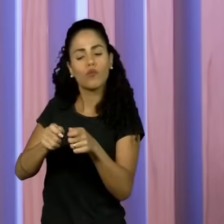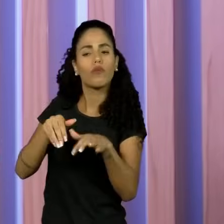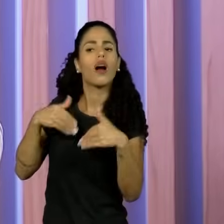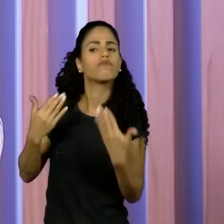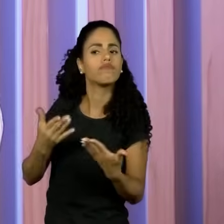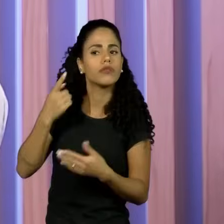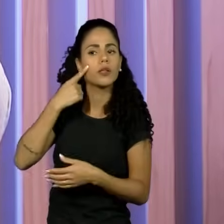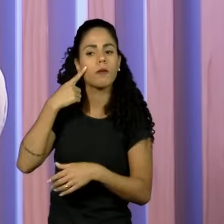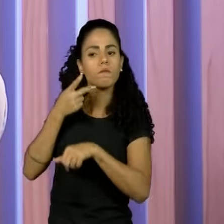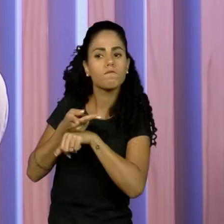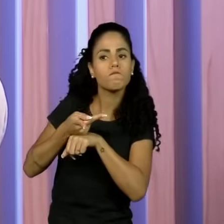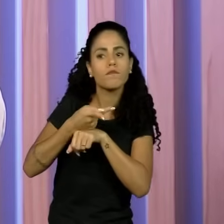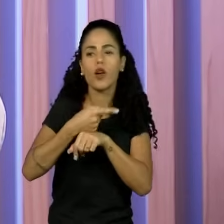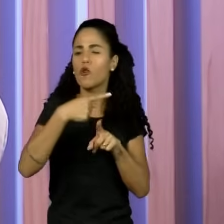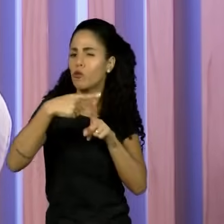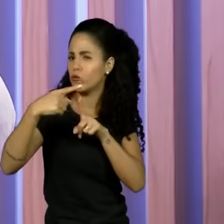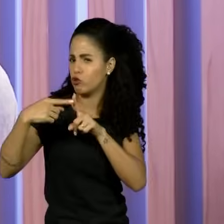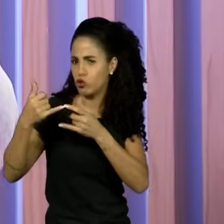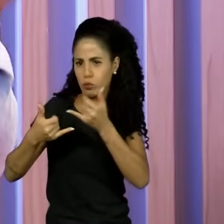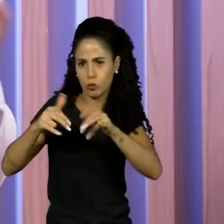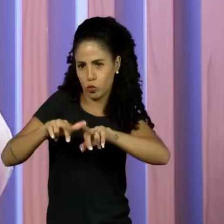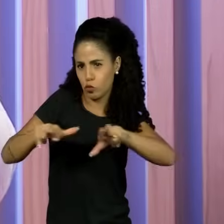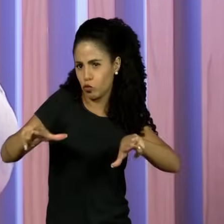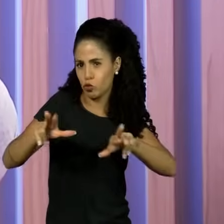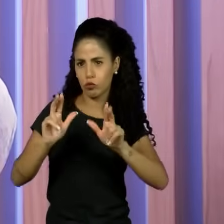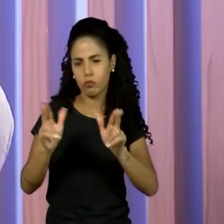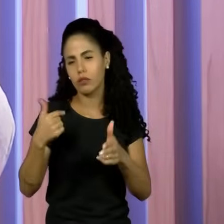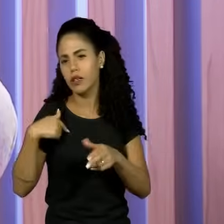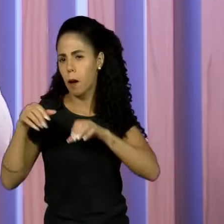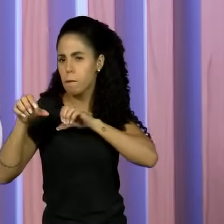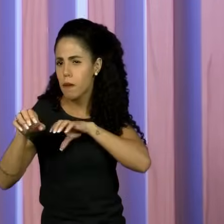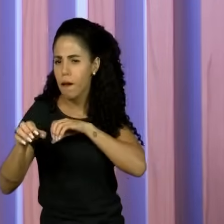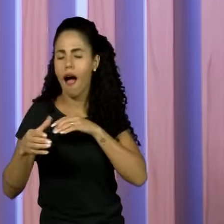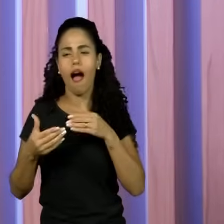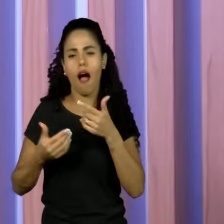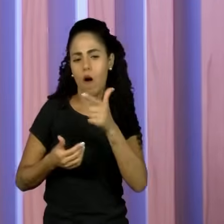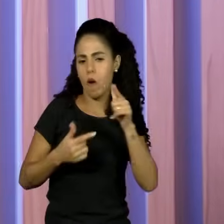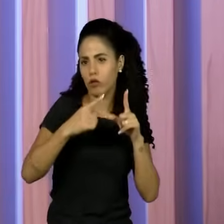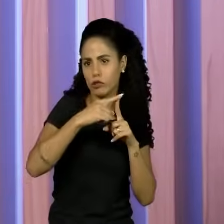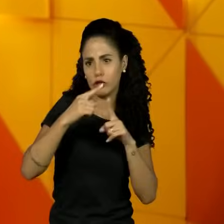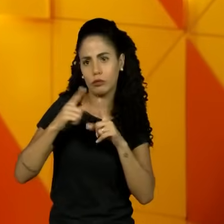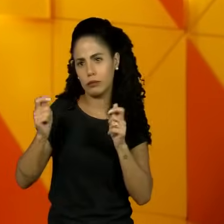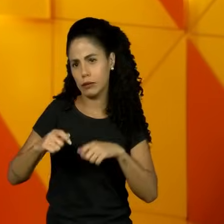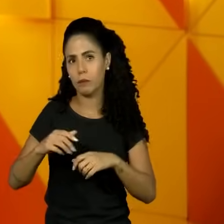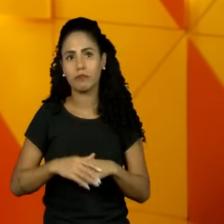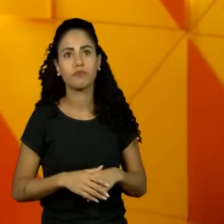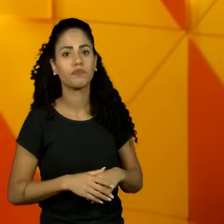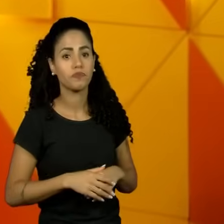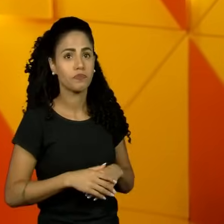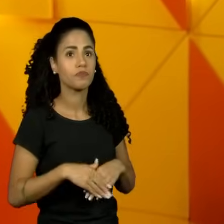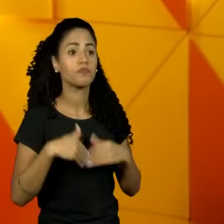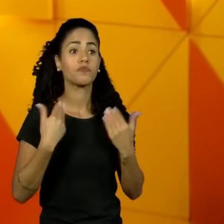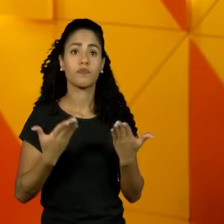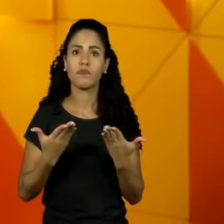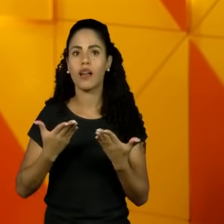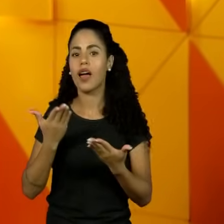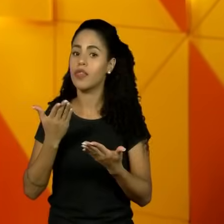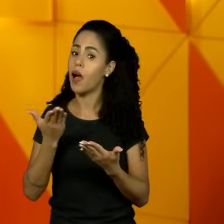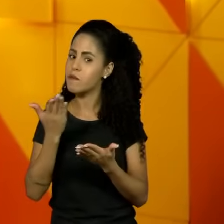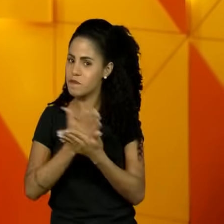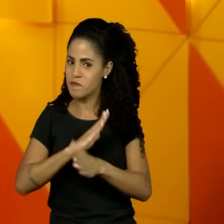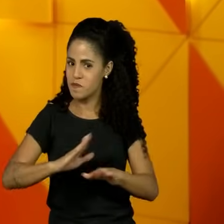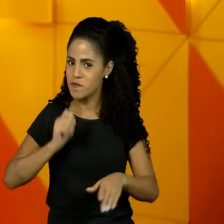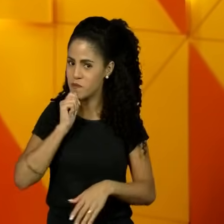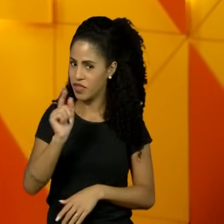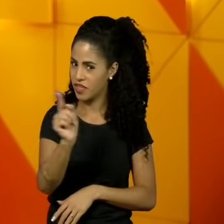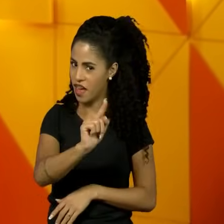quando alguém está procurando algum estilo de jogo, ainda que seja mais educativo, e principalmente afrogames, né? Olha só, ainda não acabou não, tá?